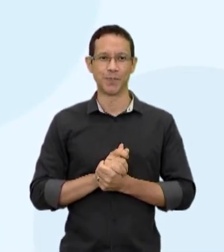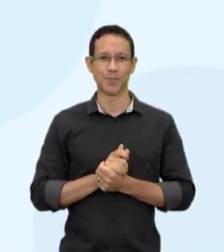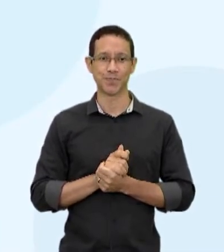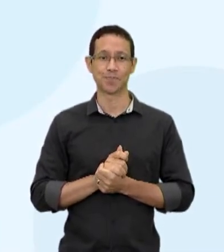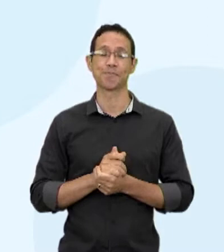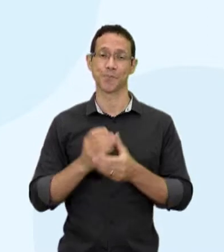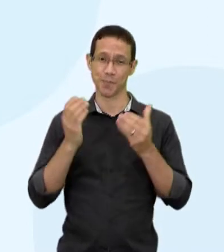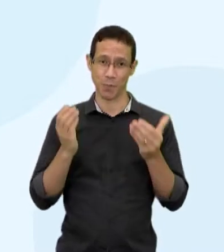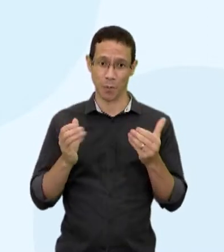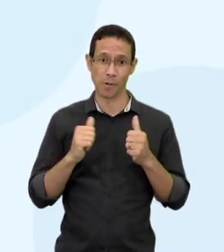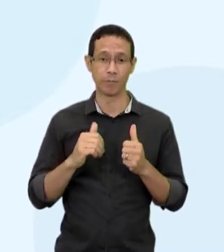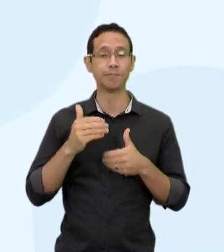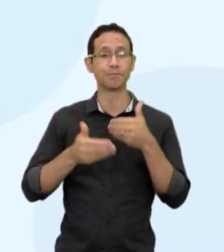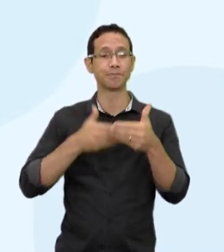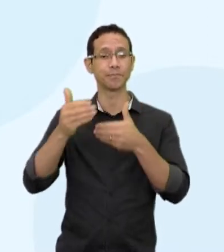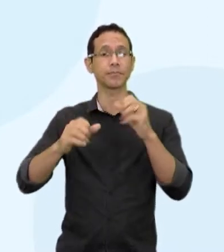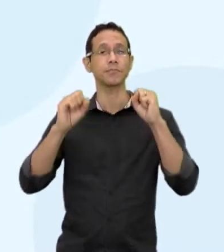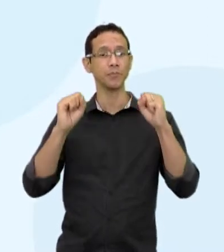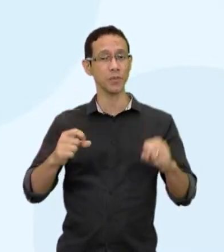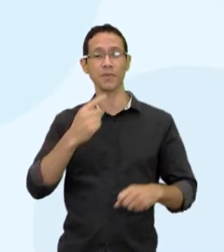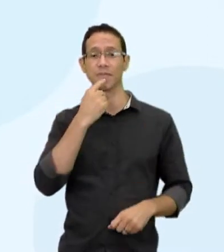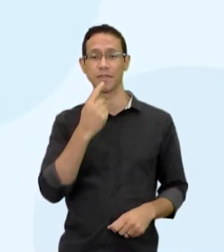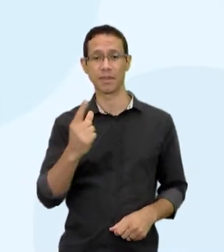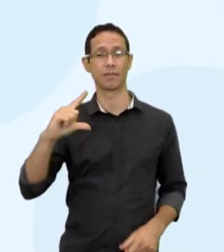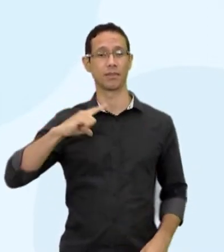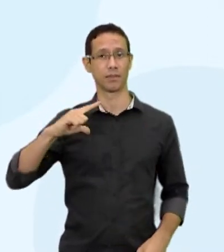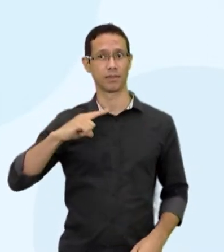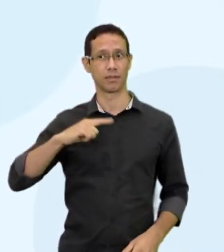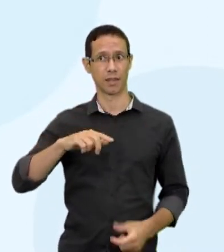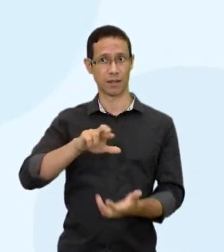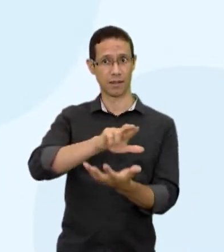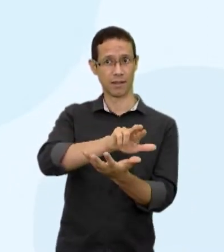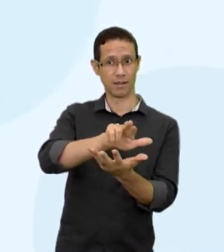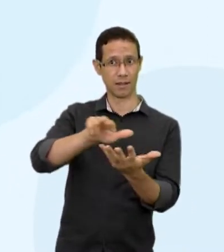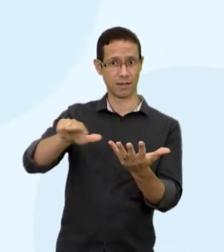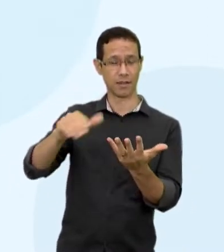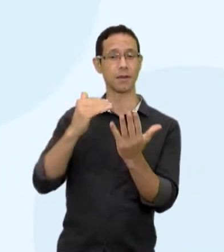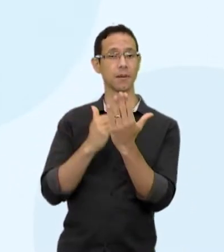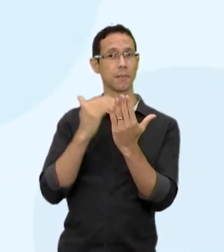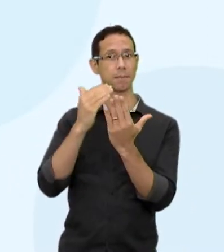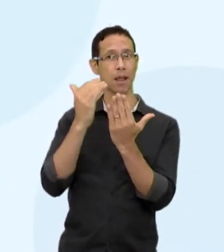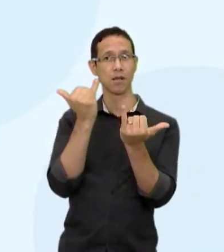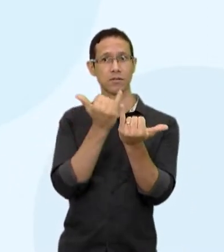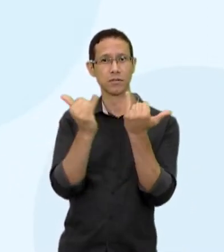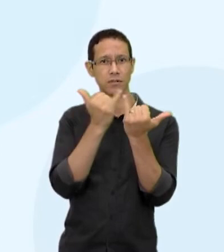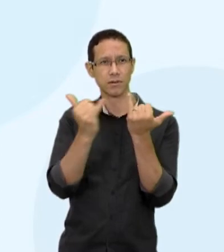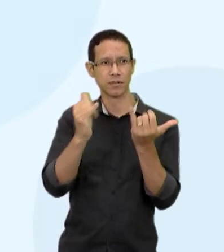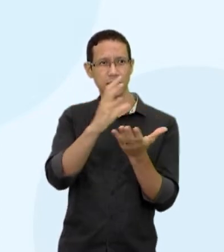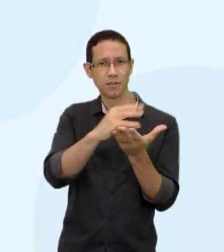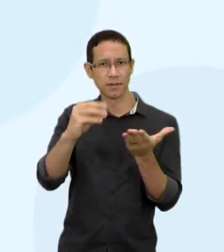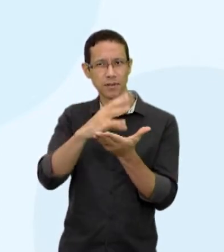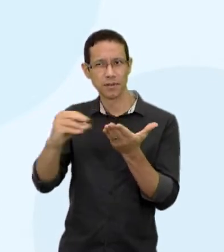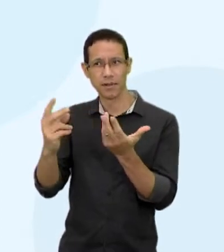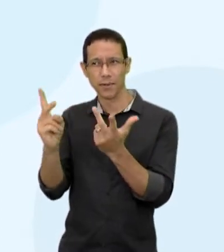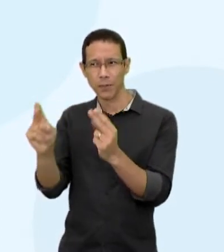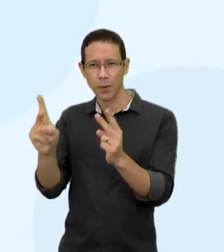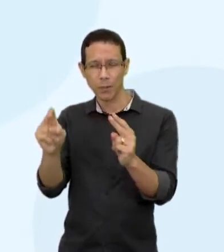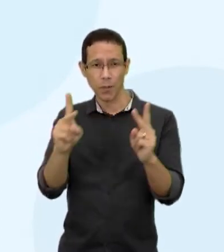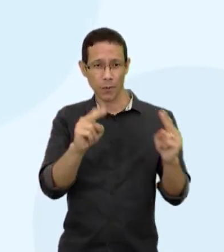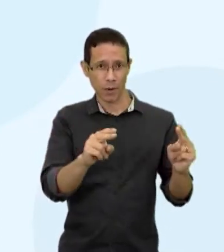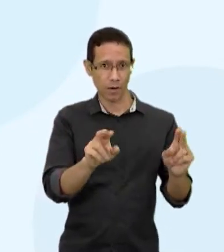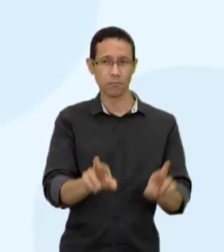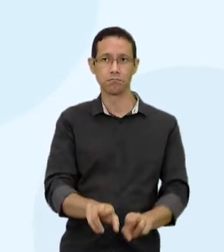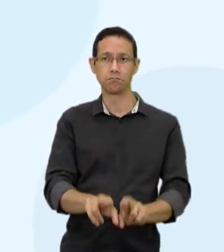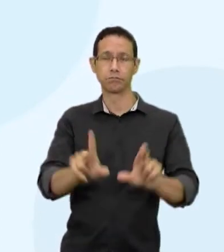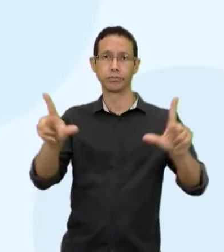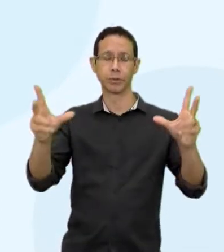E isso a tal ponto que podemos dizer que há, entre elas, mais semelhanças do que diferenças. Mesmo que